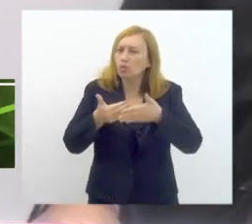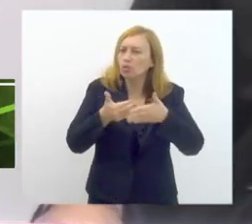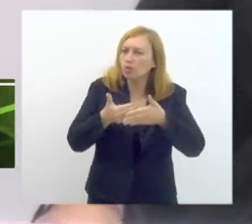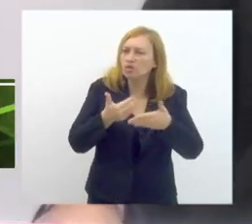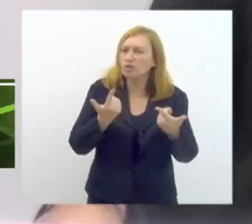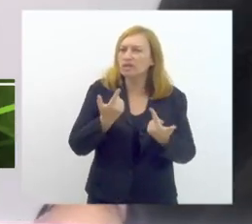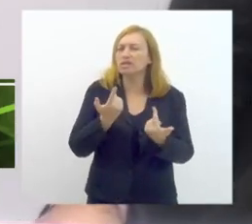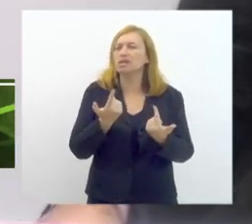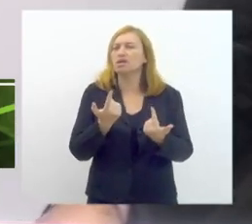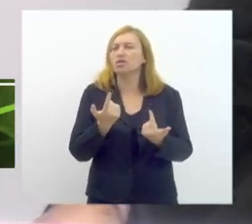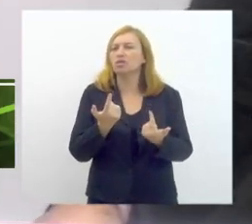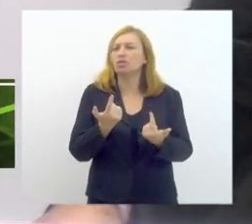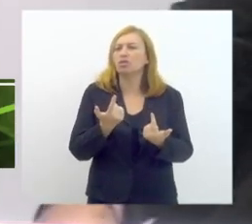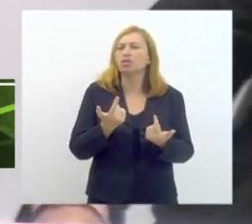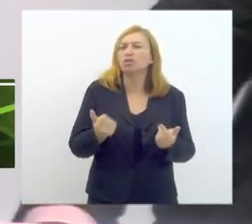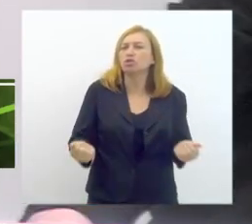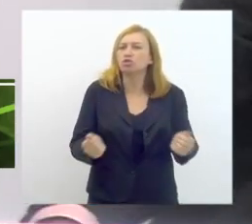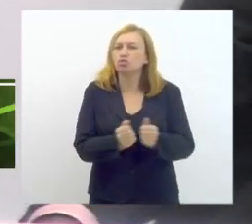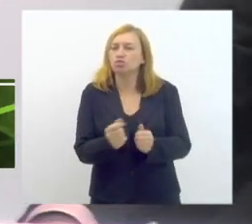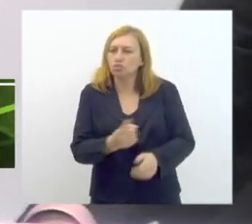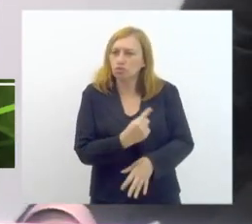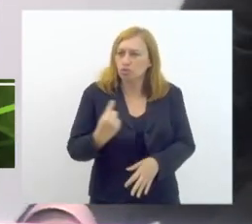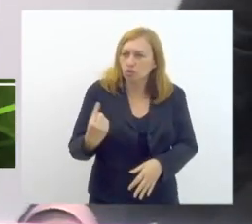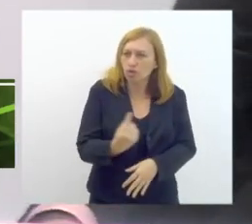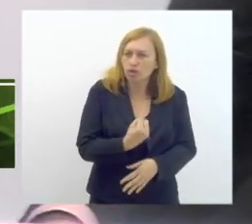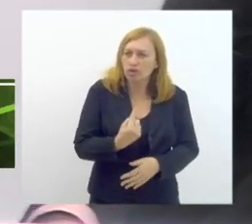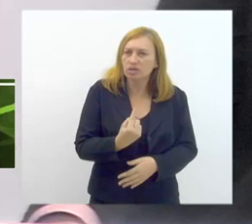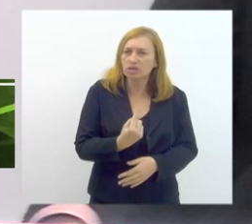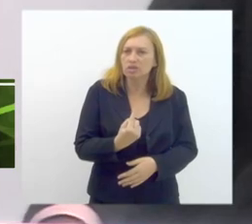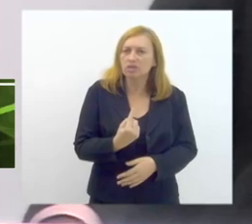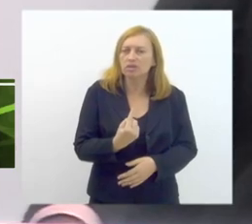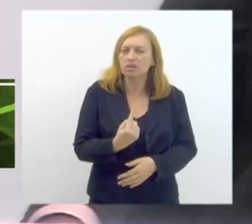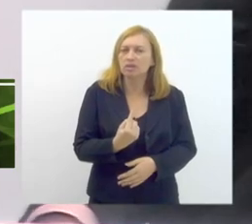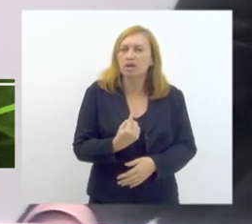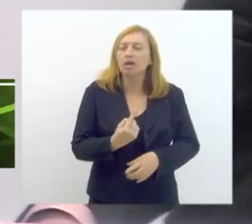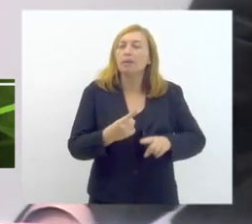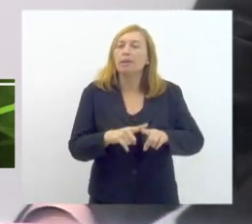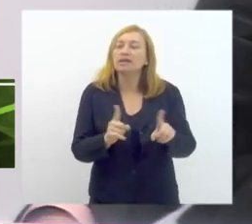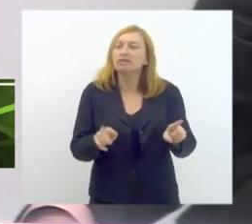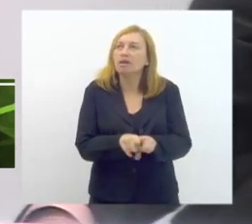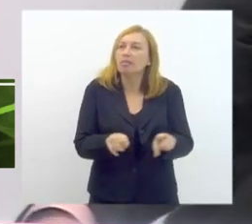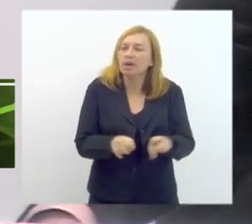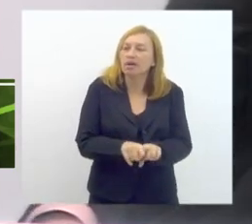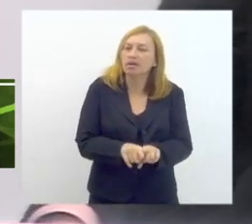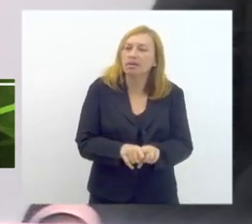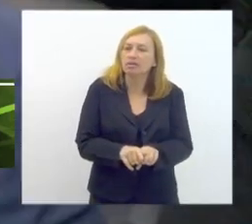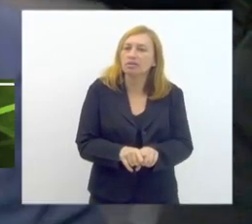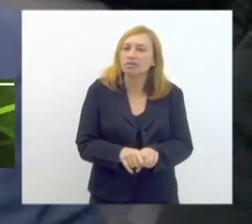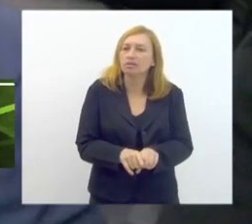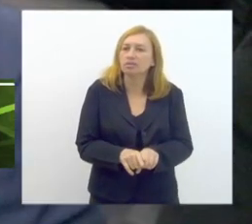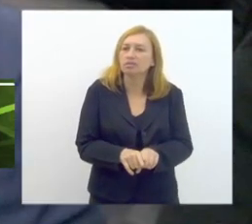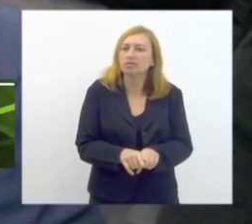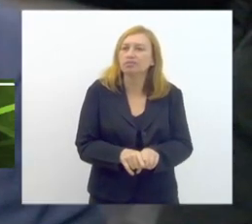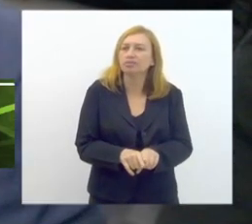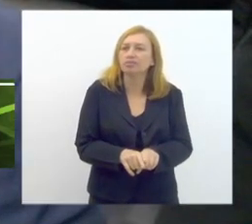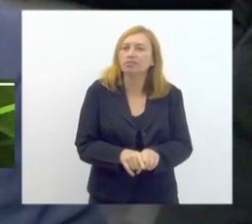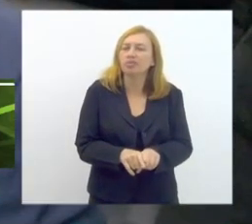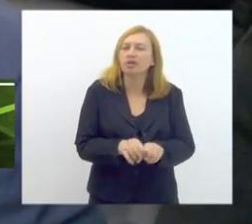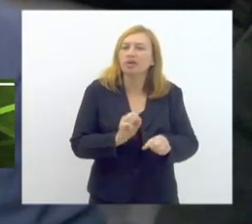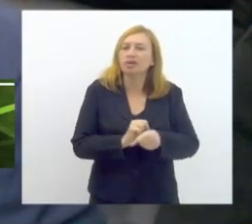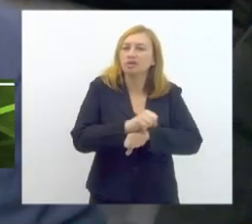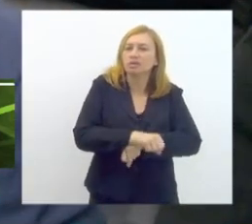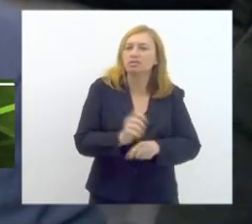aproximação do Tribunal de Contas com os consórcios intermunicipais, mas também realização de seminário